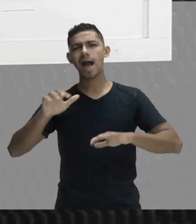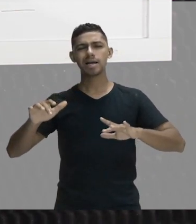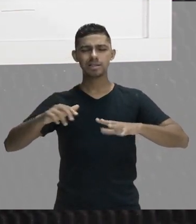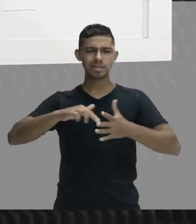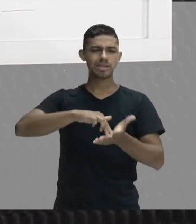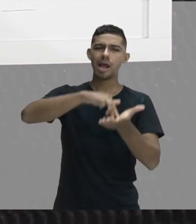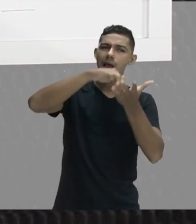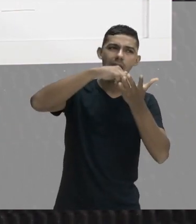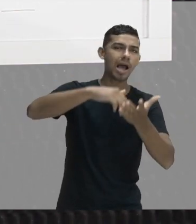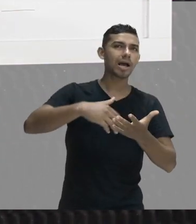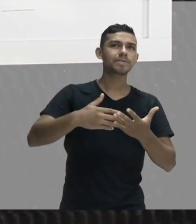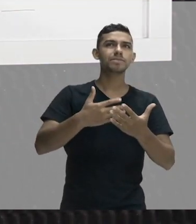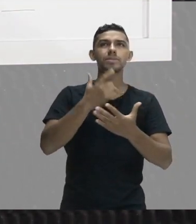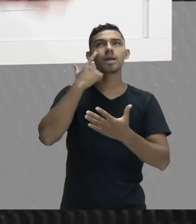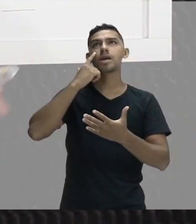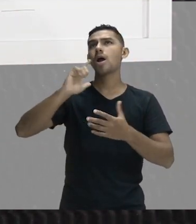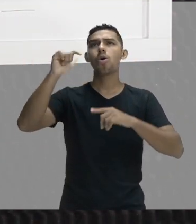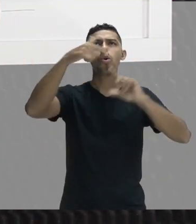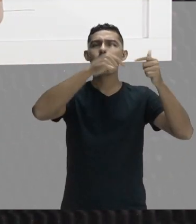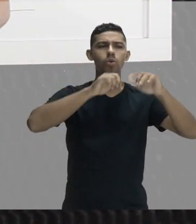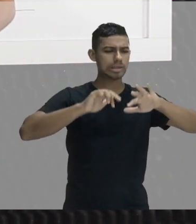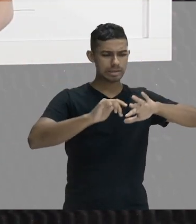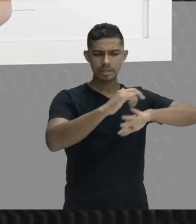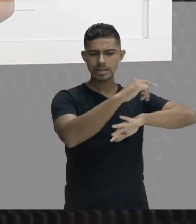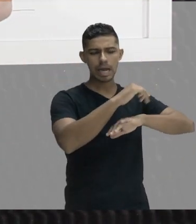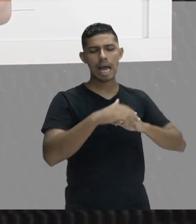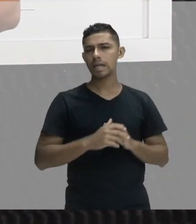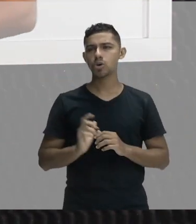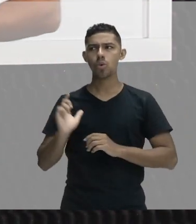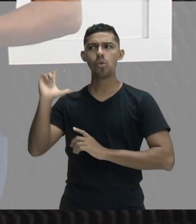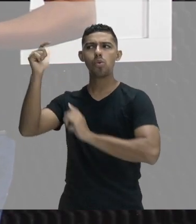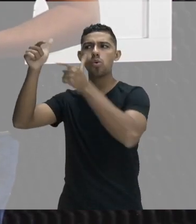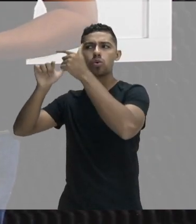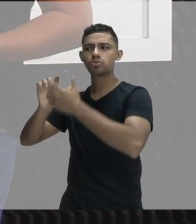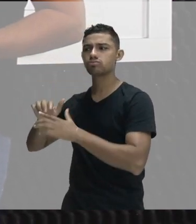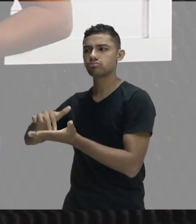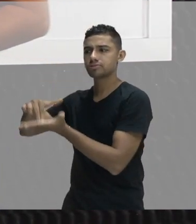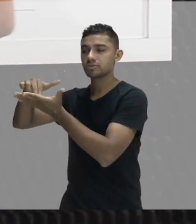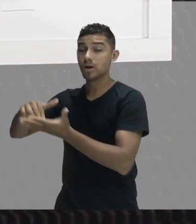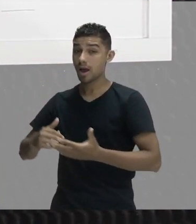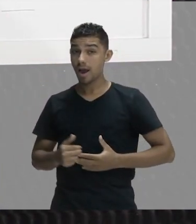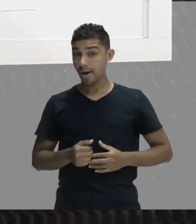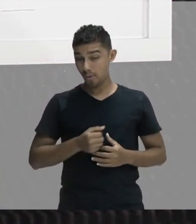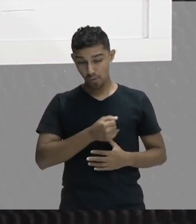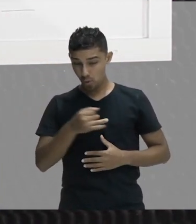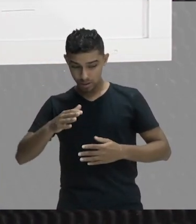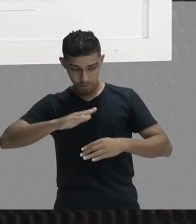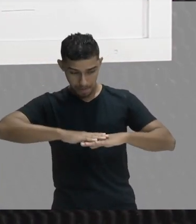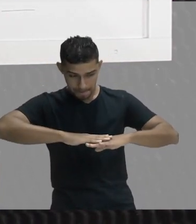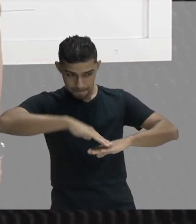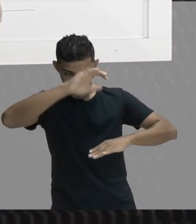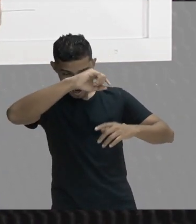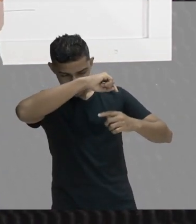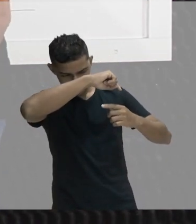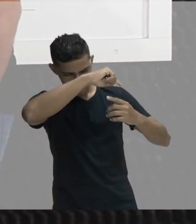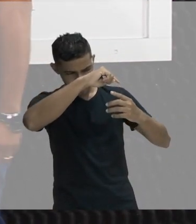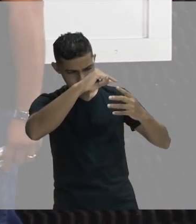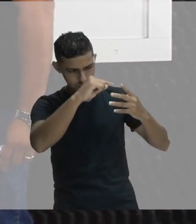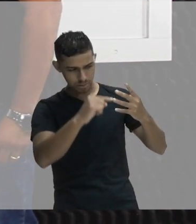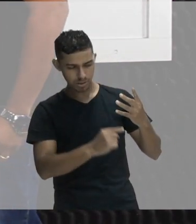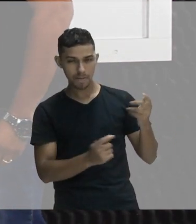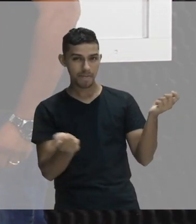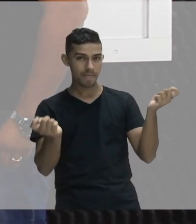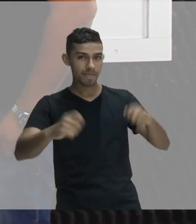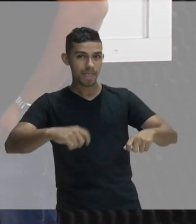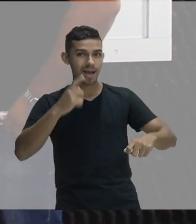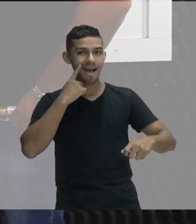escadas, tivesse mais, sei lá, outras escadas. Tá? Então, quanto mais possibilidades que tem, mais trabalhoso é você